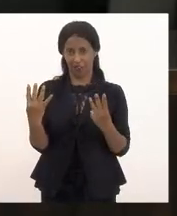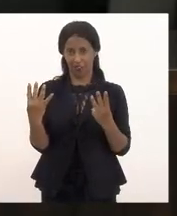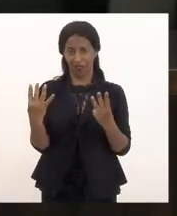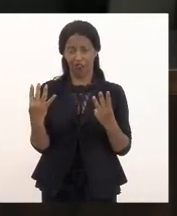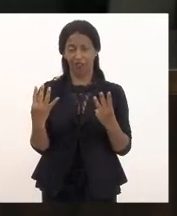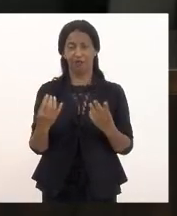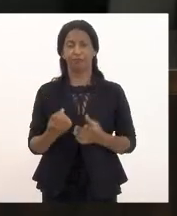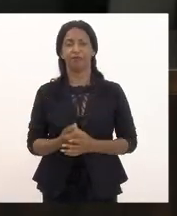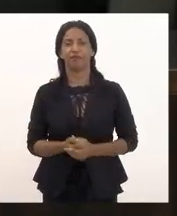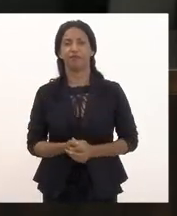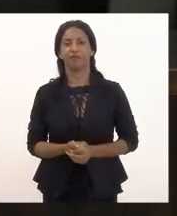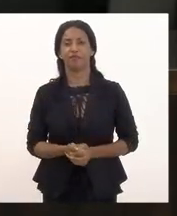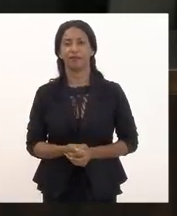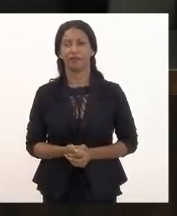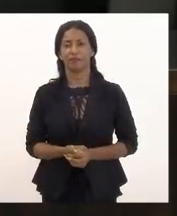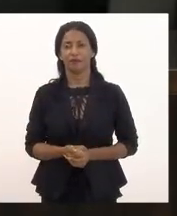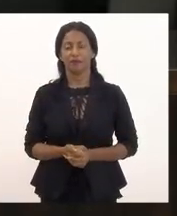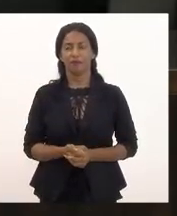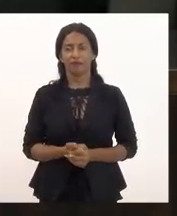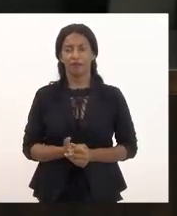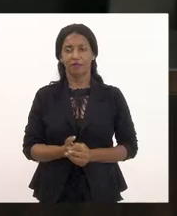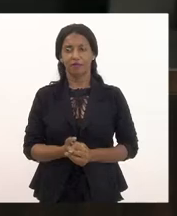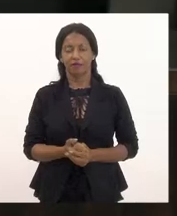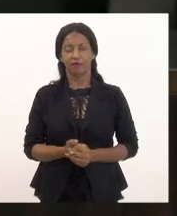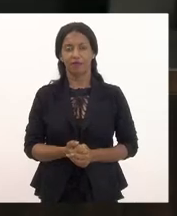Contrário. Enfermeira Rejane.